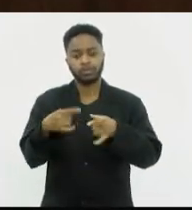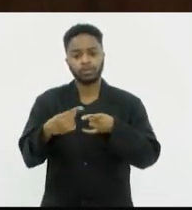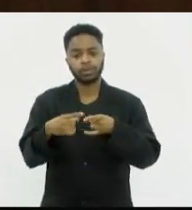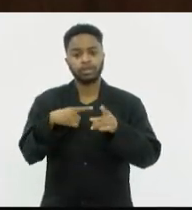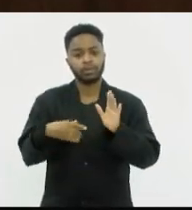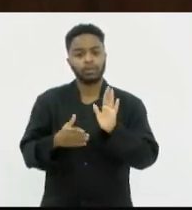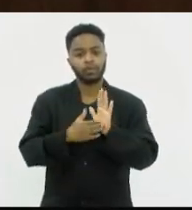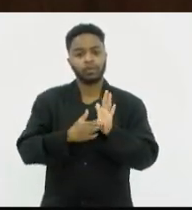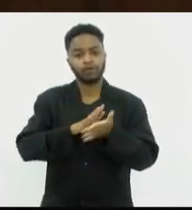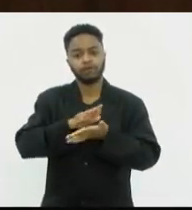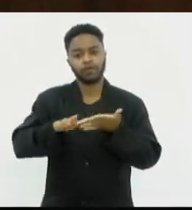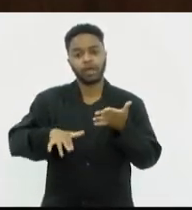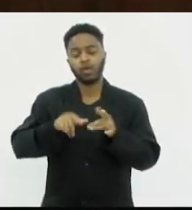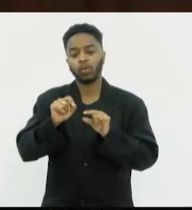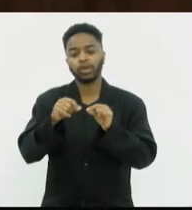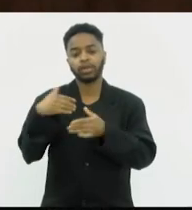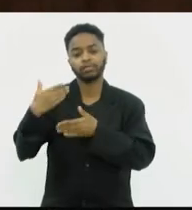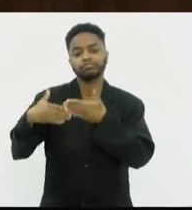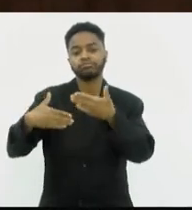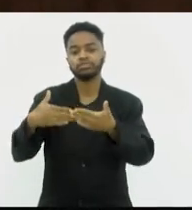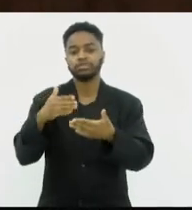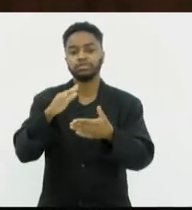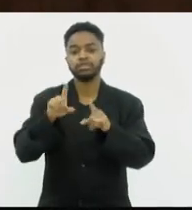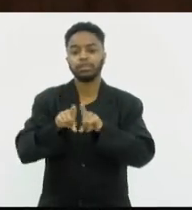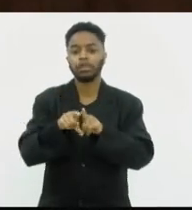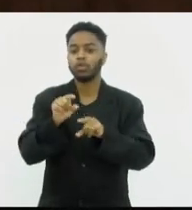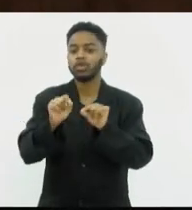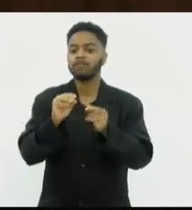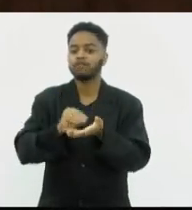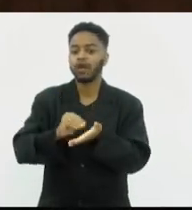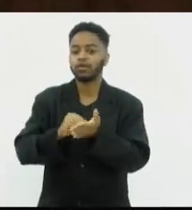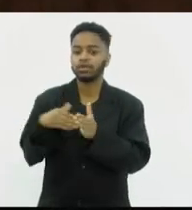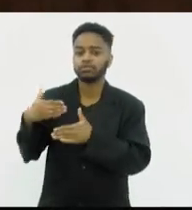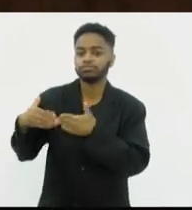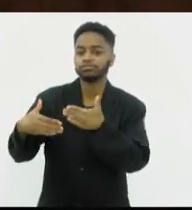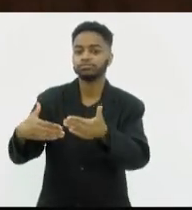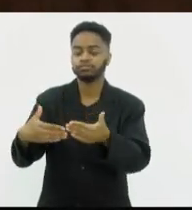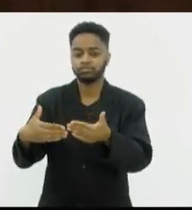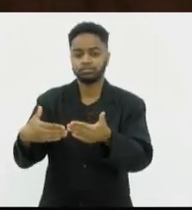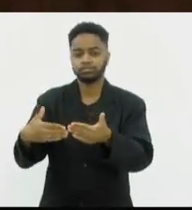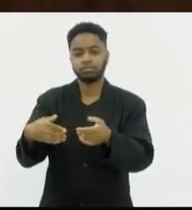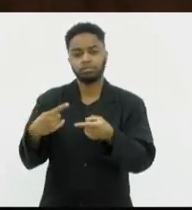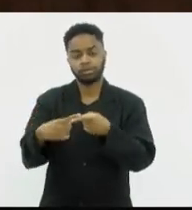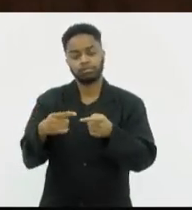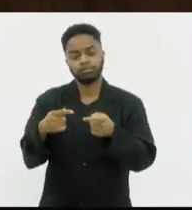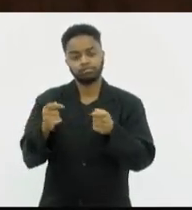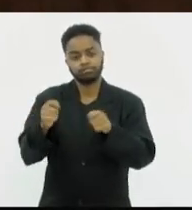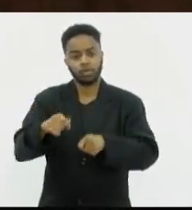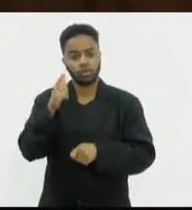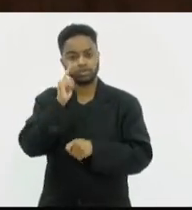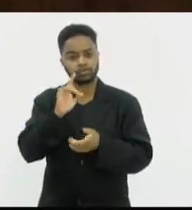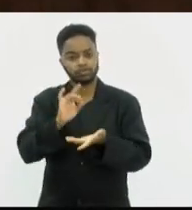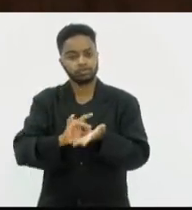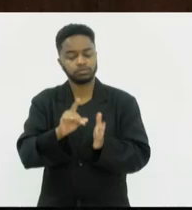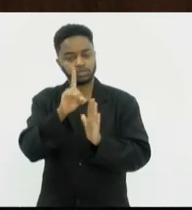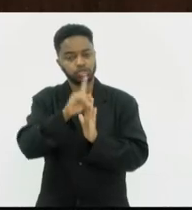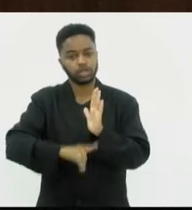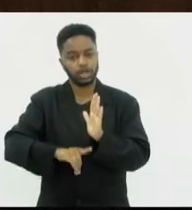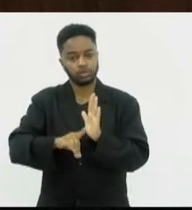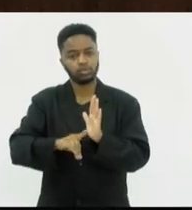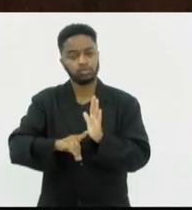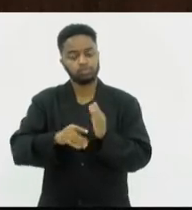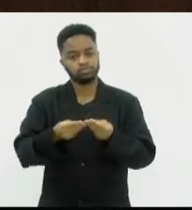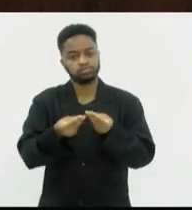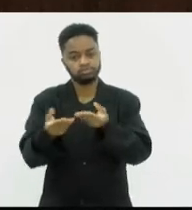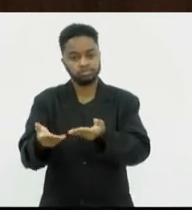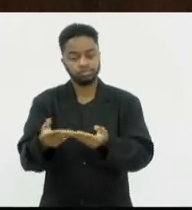propostas, o que já avançou e o que falta avançar para esses direitos serem plenamente reconhecidos.